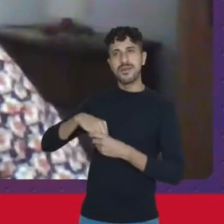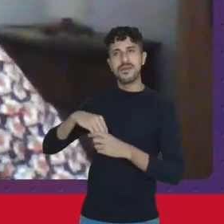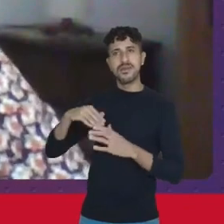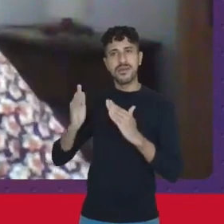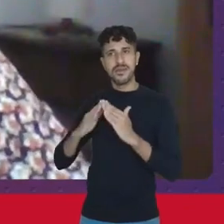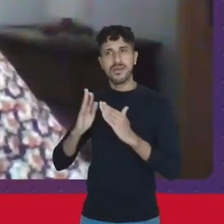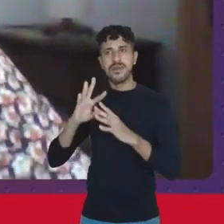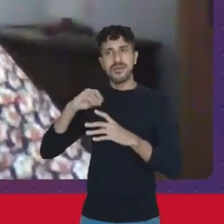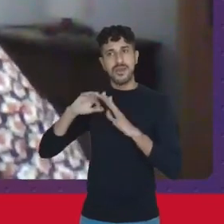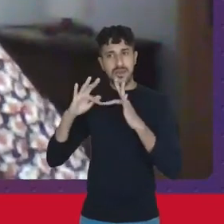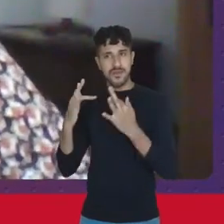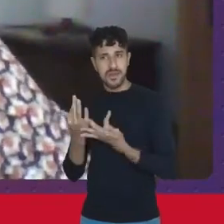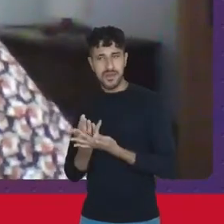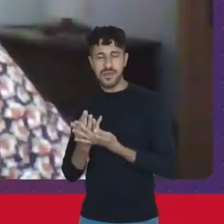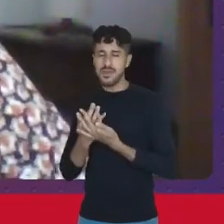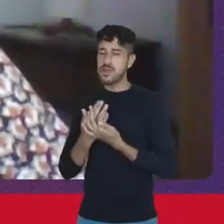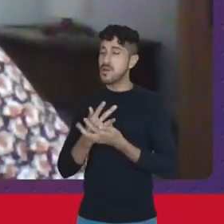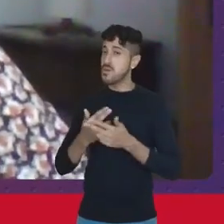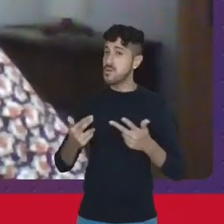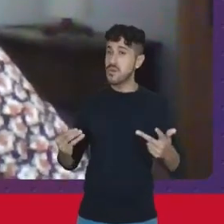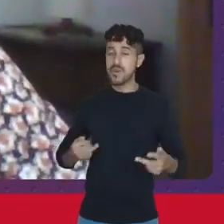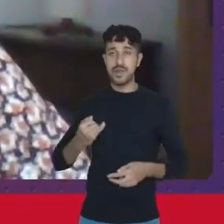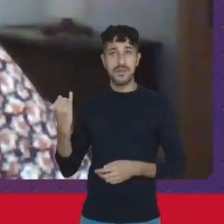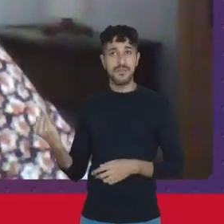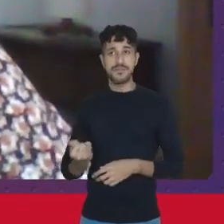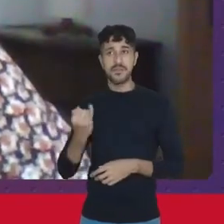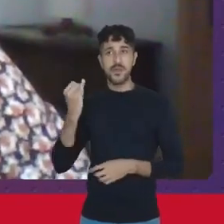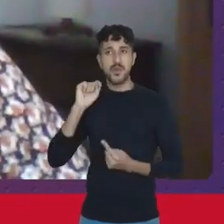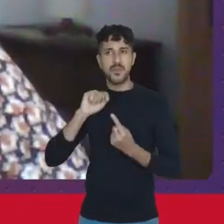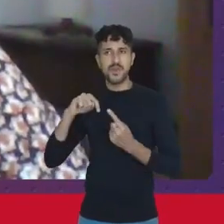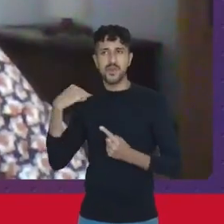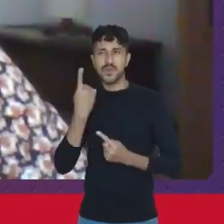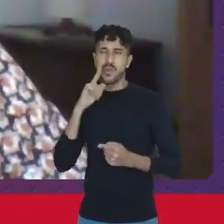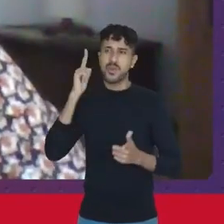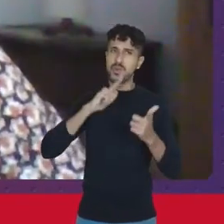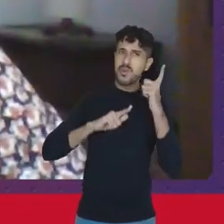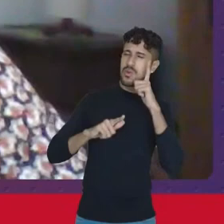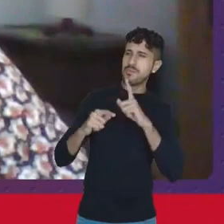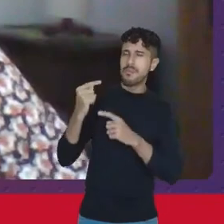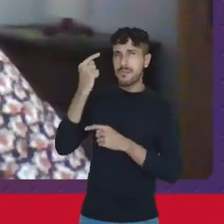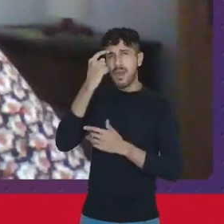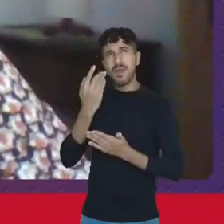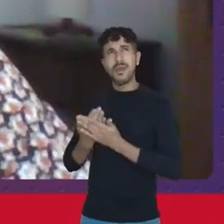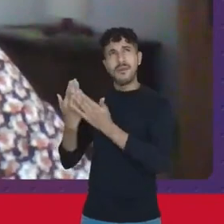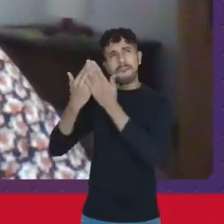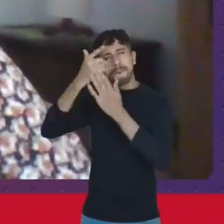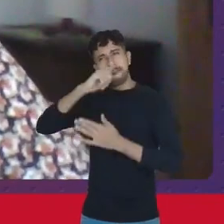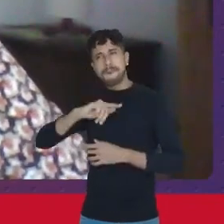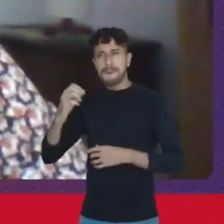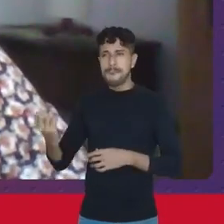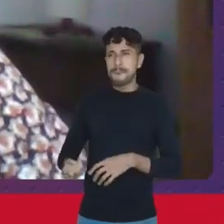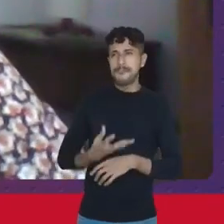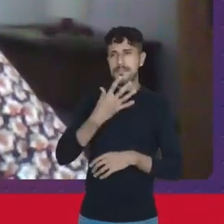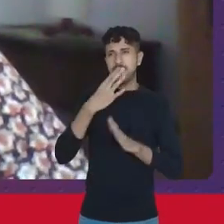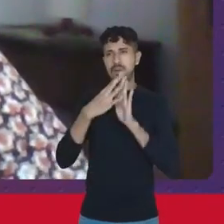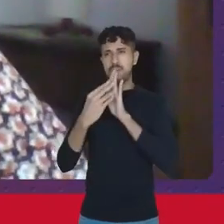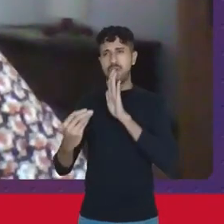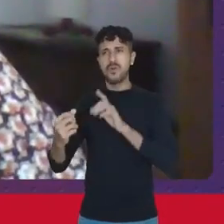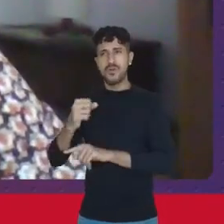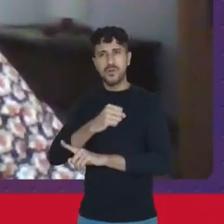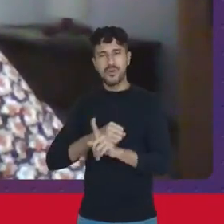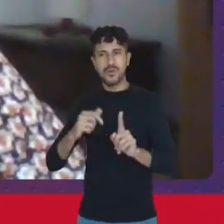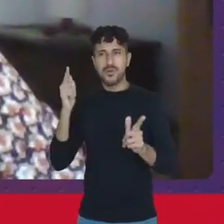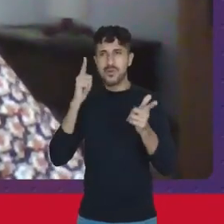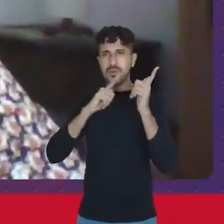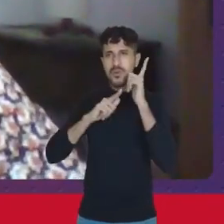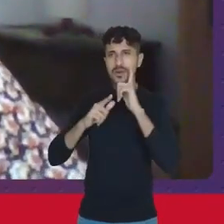doméstico, na família, é essencial para que a gente possa repensar uma nova sociedade que